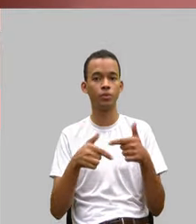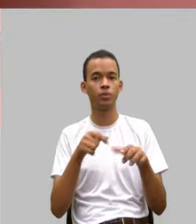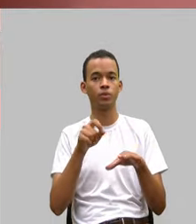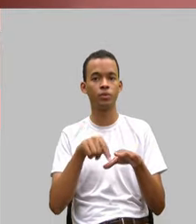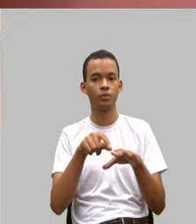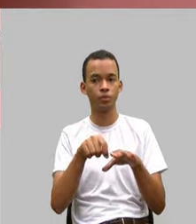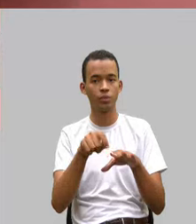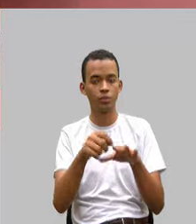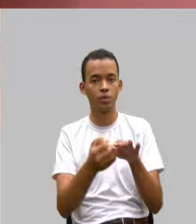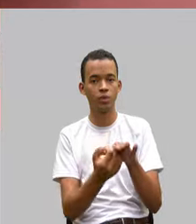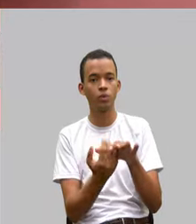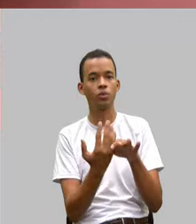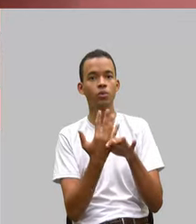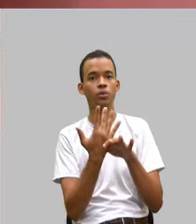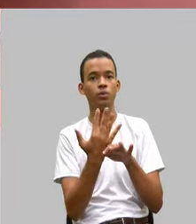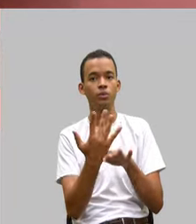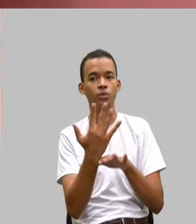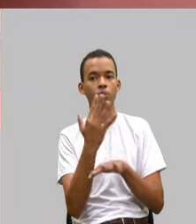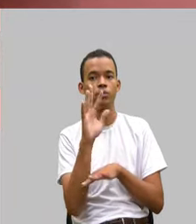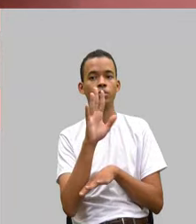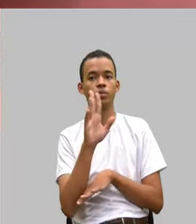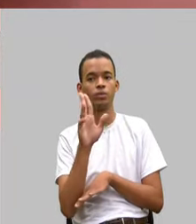palavra a senora